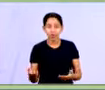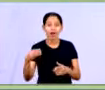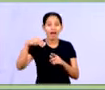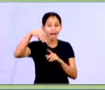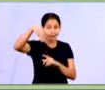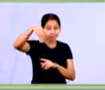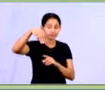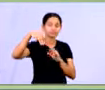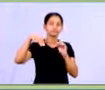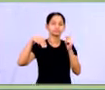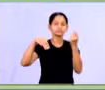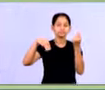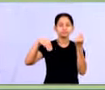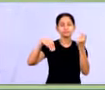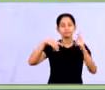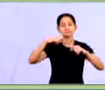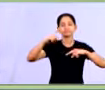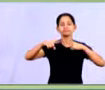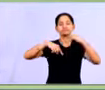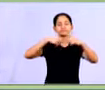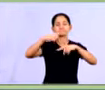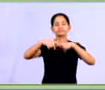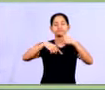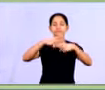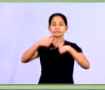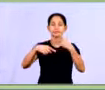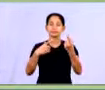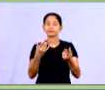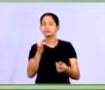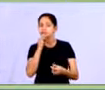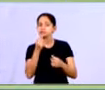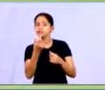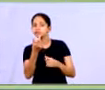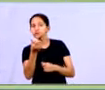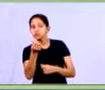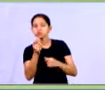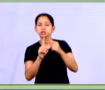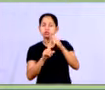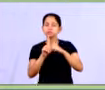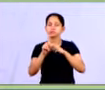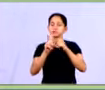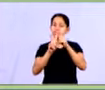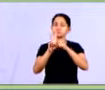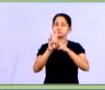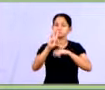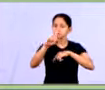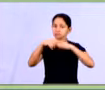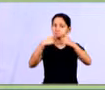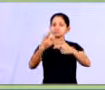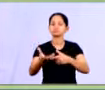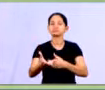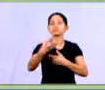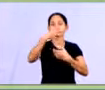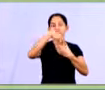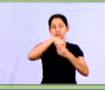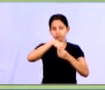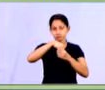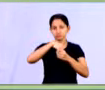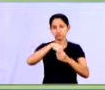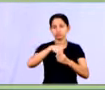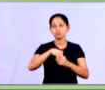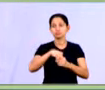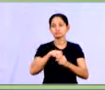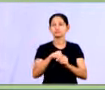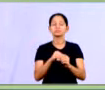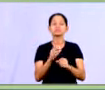retornos futuros, esses exemplos que eu estava dando, né? No mês 6, 7, entra aí 3 mil de retorno da minha loja.